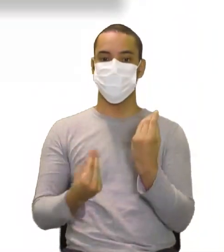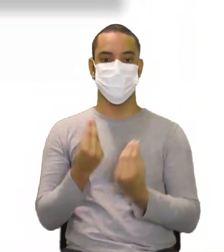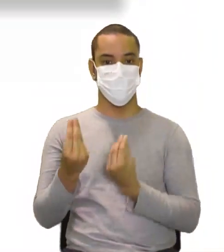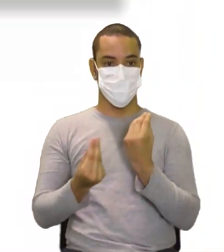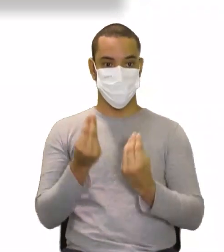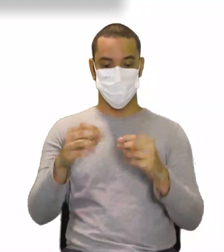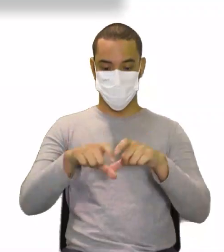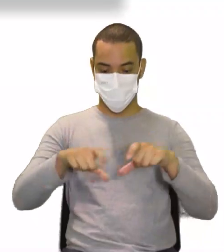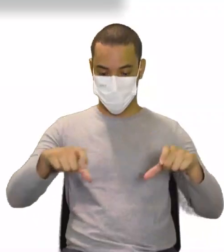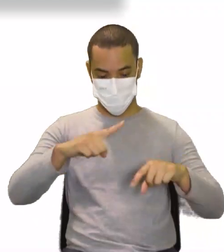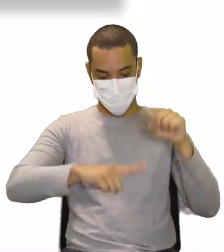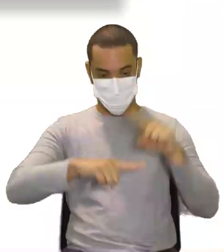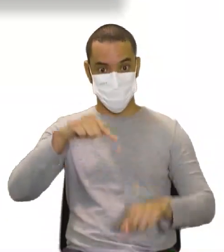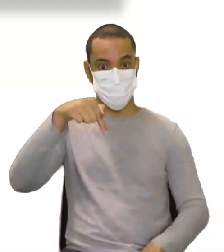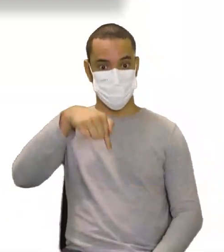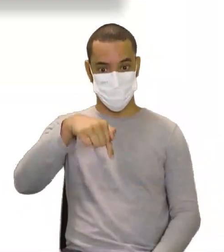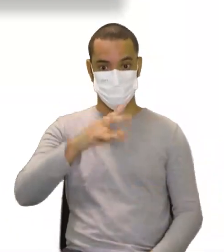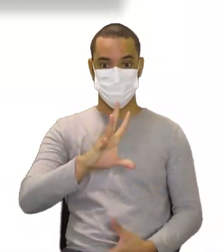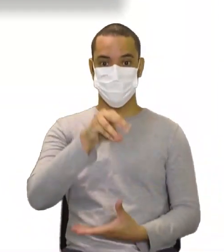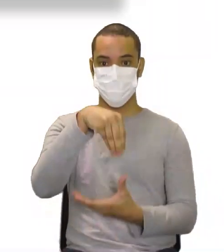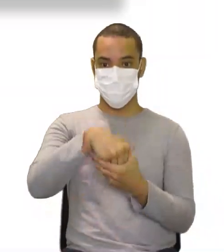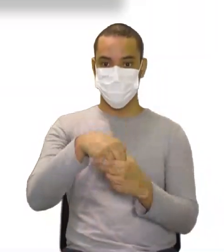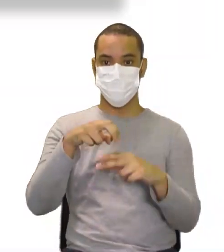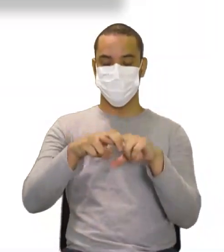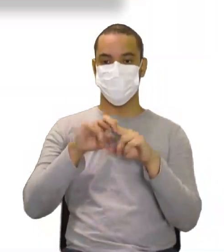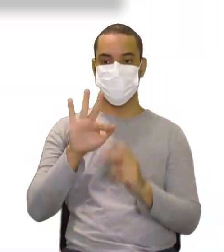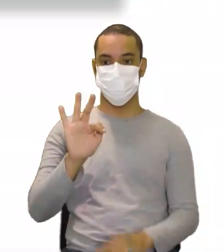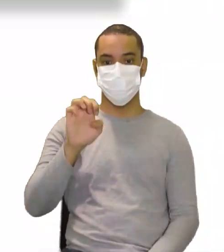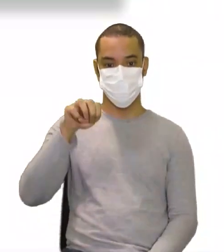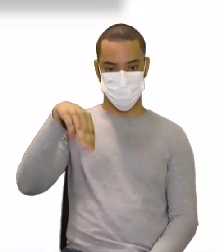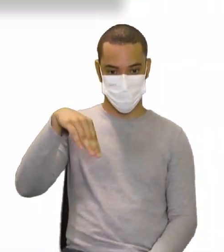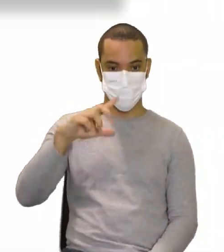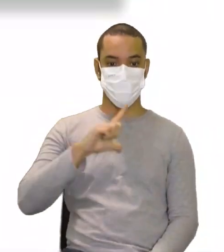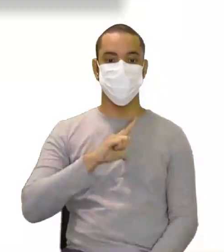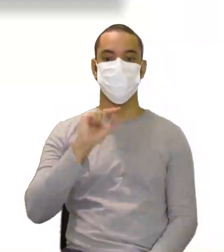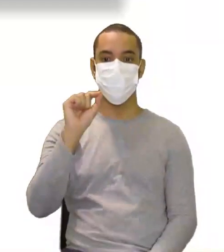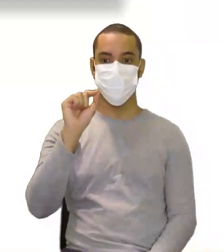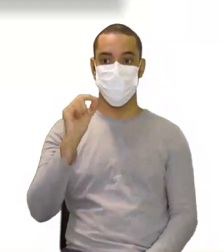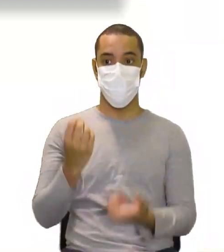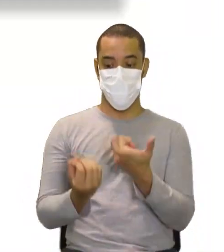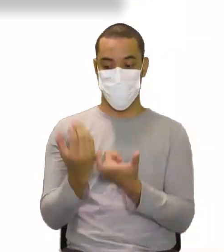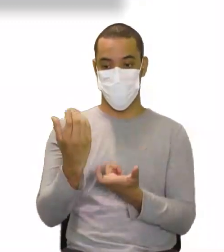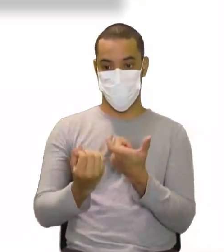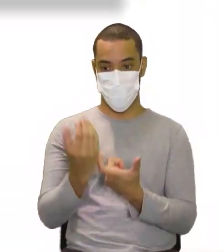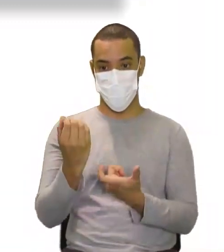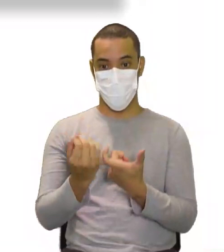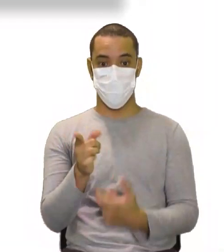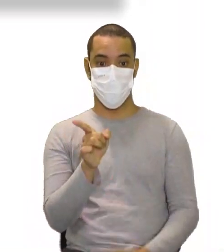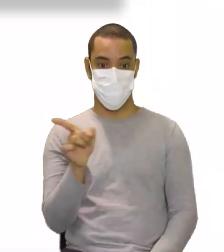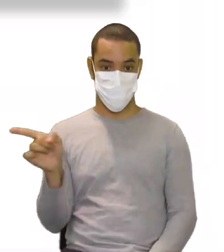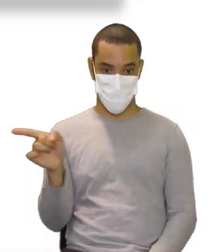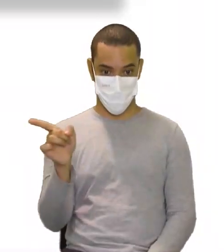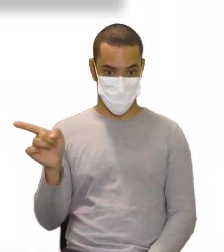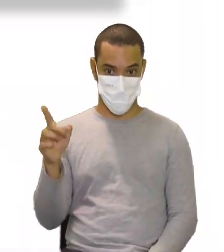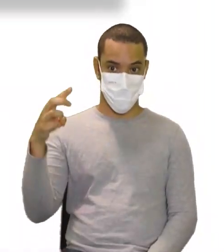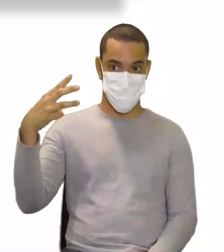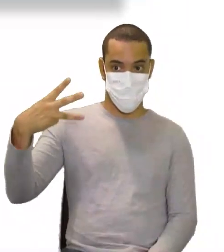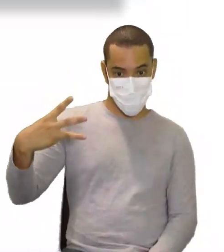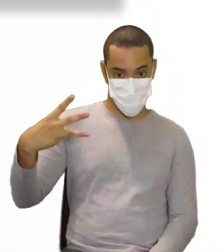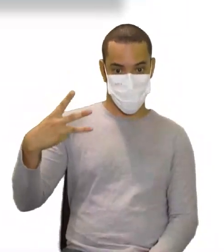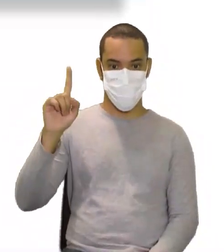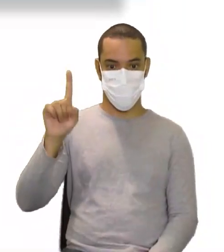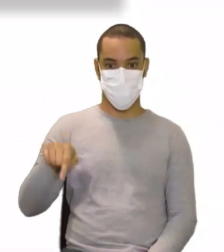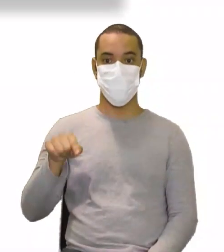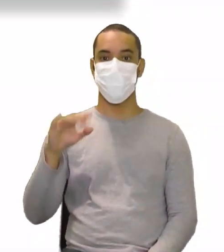da barra. Então, FEM induzida, eu vou ter o seguinte: a FEM é a